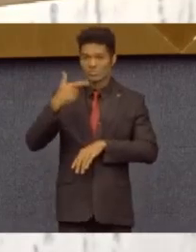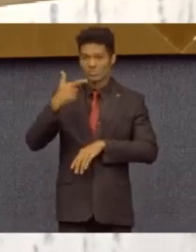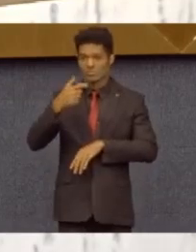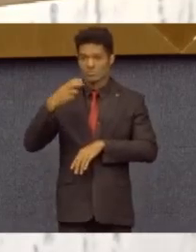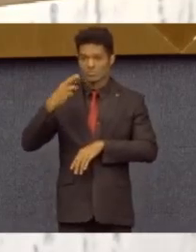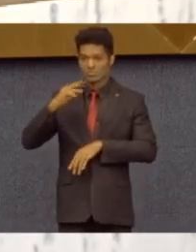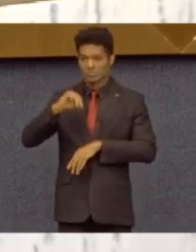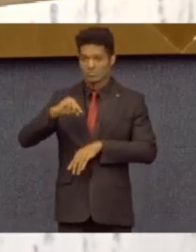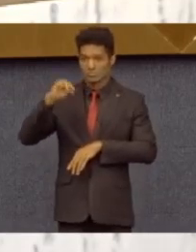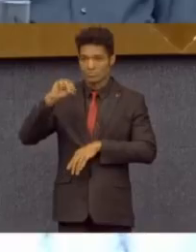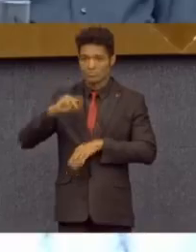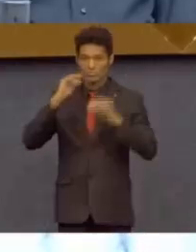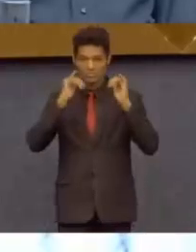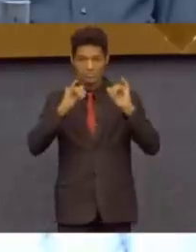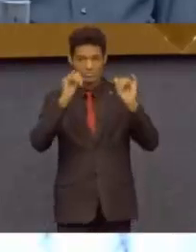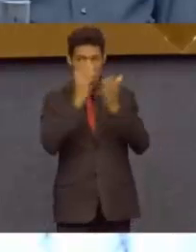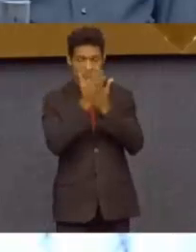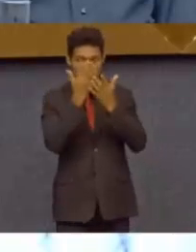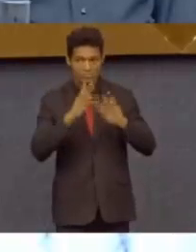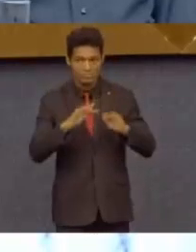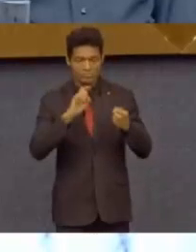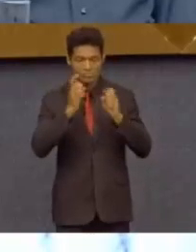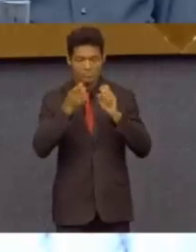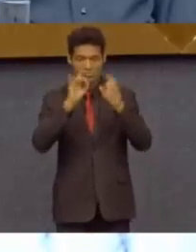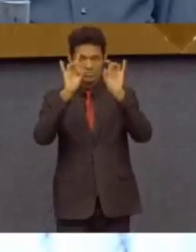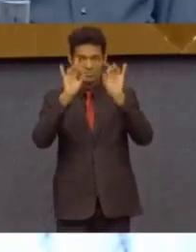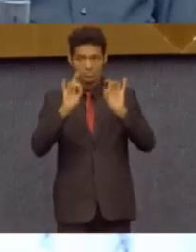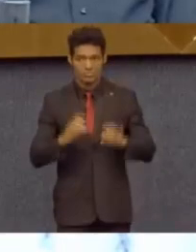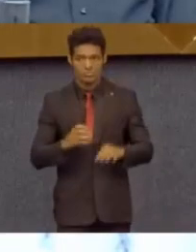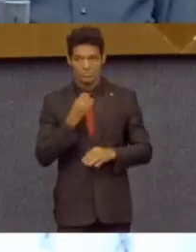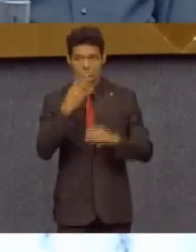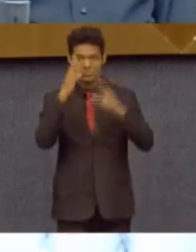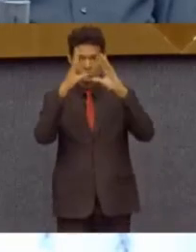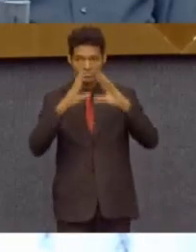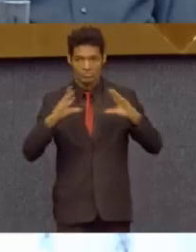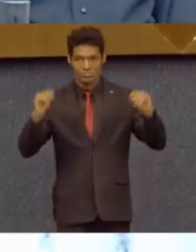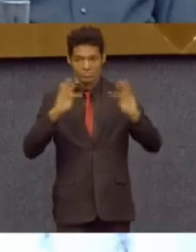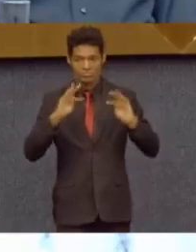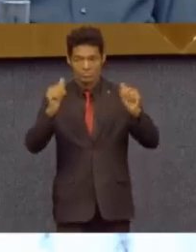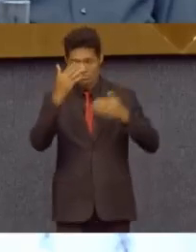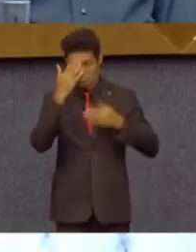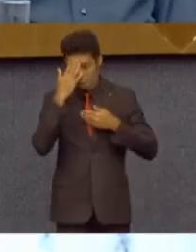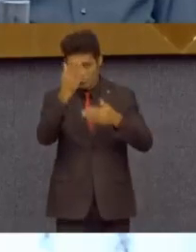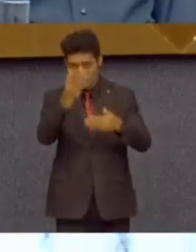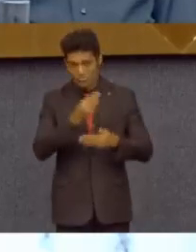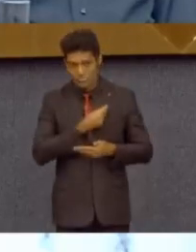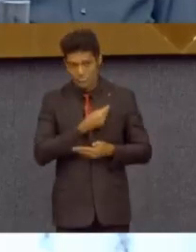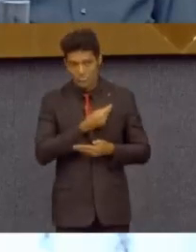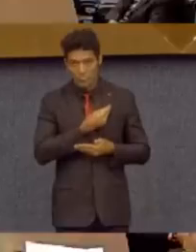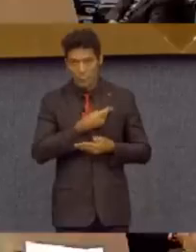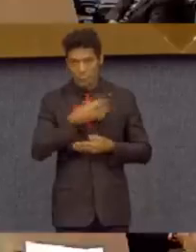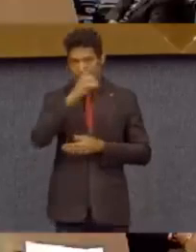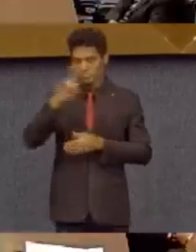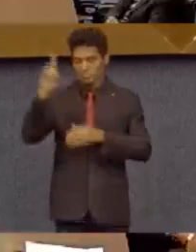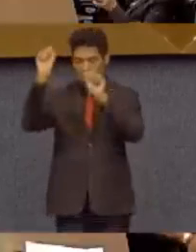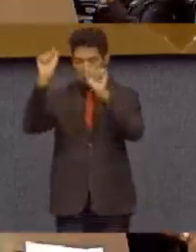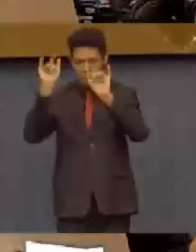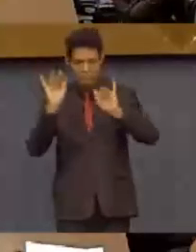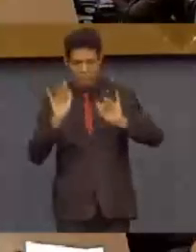Às 20 horas e 23 minutos, declaro encerrada essa reunião solene. Boa noite, obrigado a todos pela presença, que Deus abençoe.